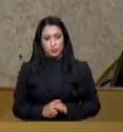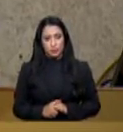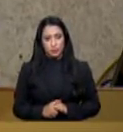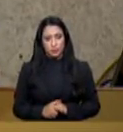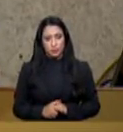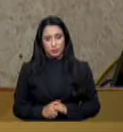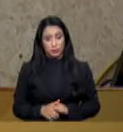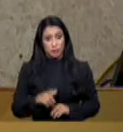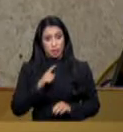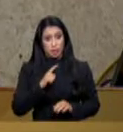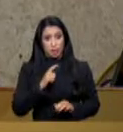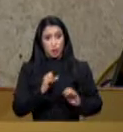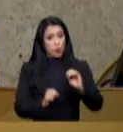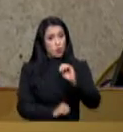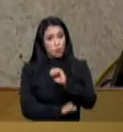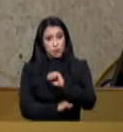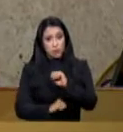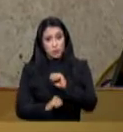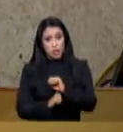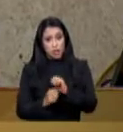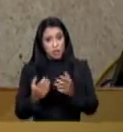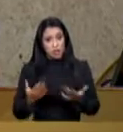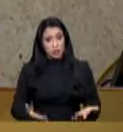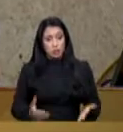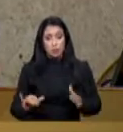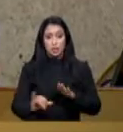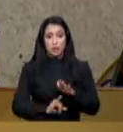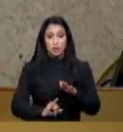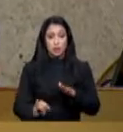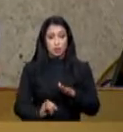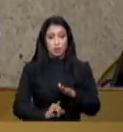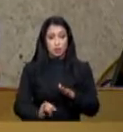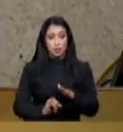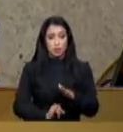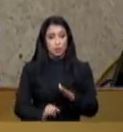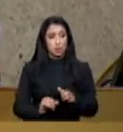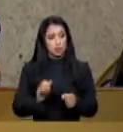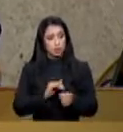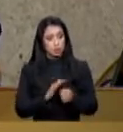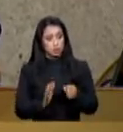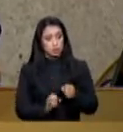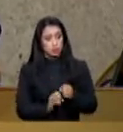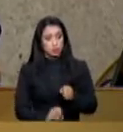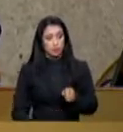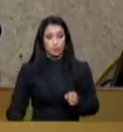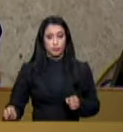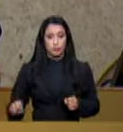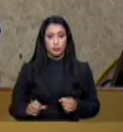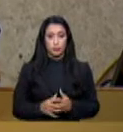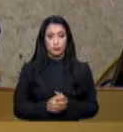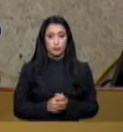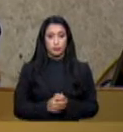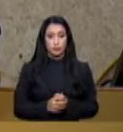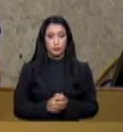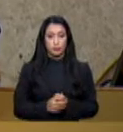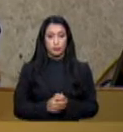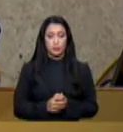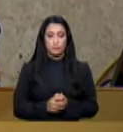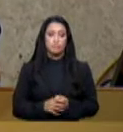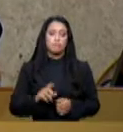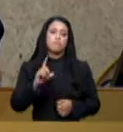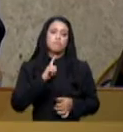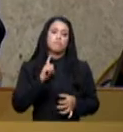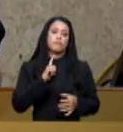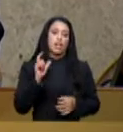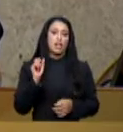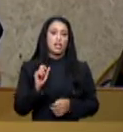passa a ser um dos pilares para a institucionalização do saneamento básico. Essa